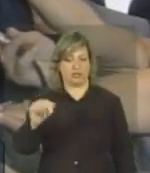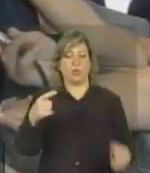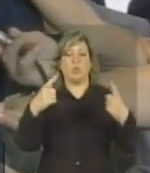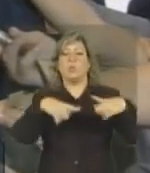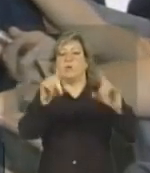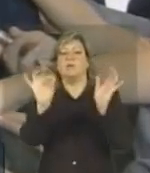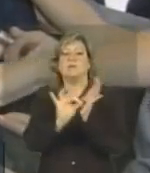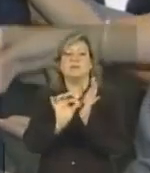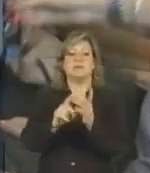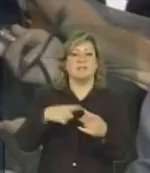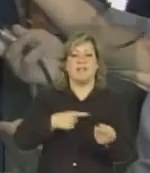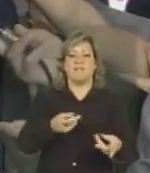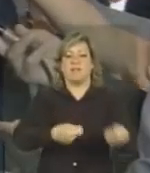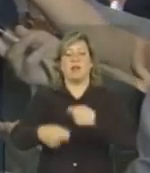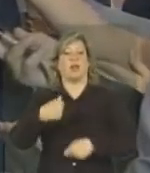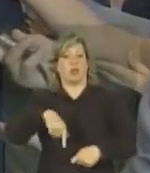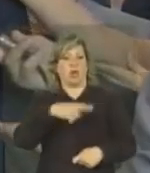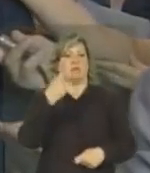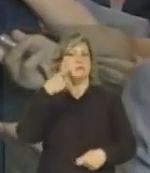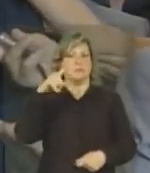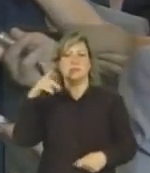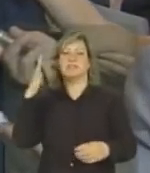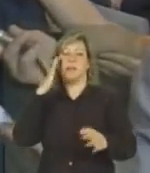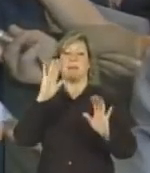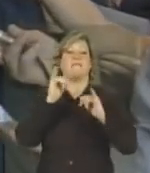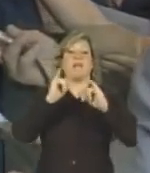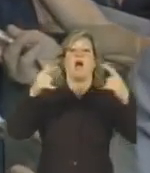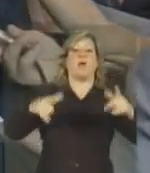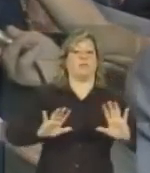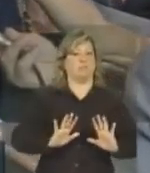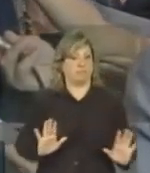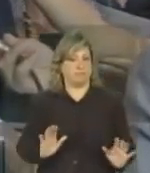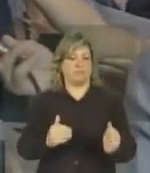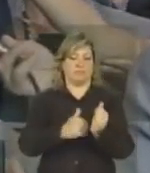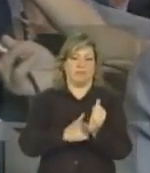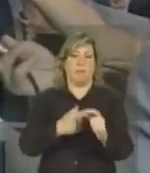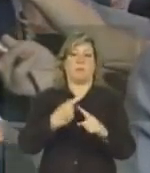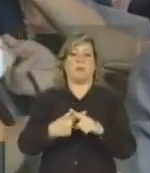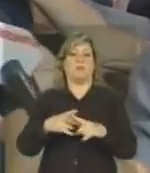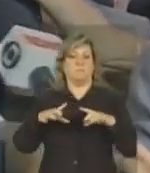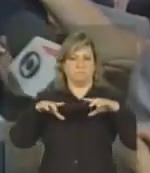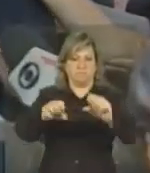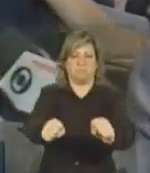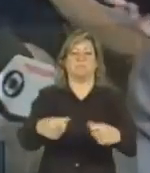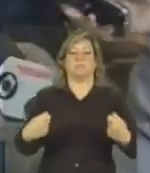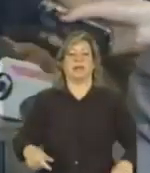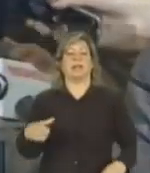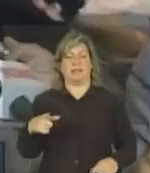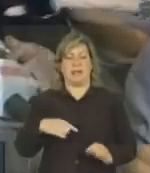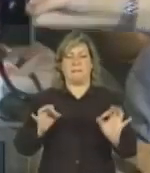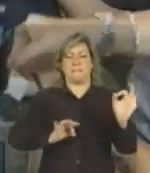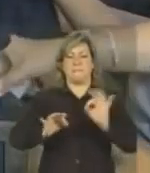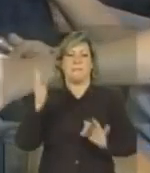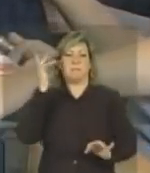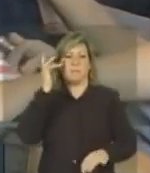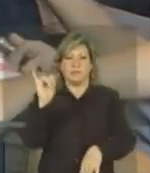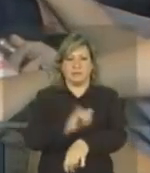operação. Nós temos já todos os cenários de uso de crack já levantados, já definidos, temos já um plano